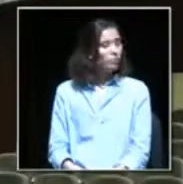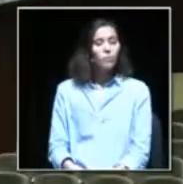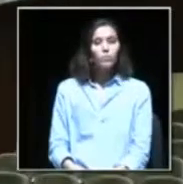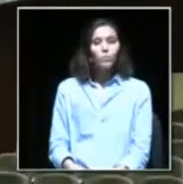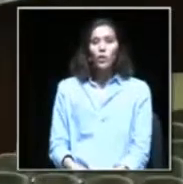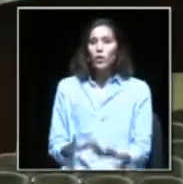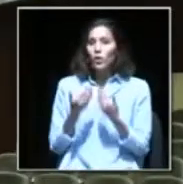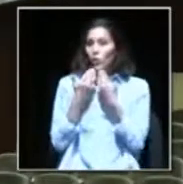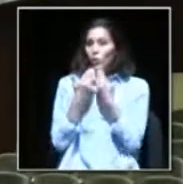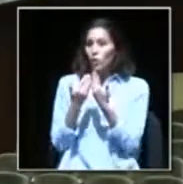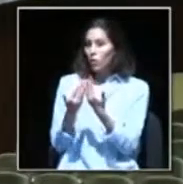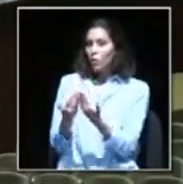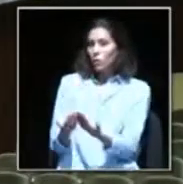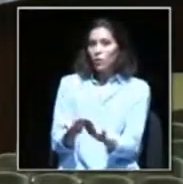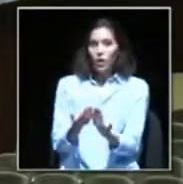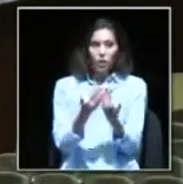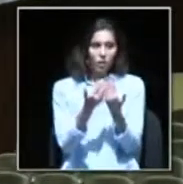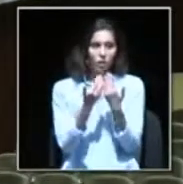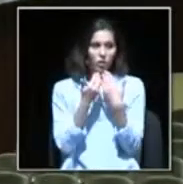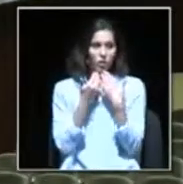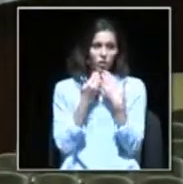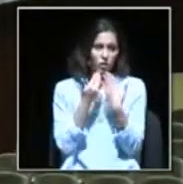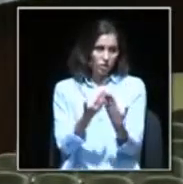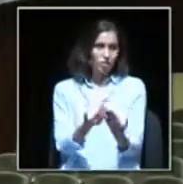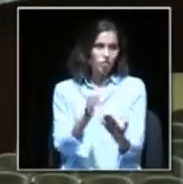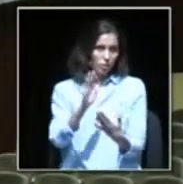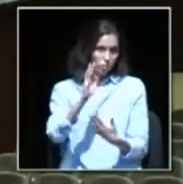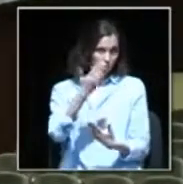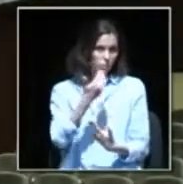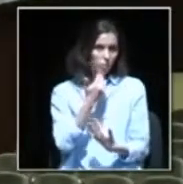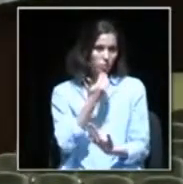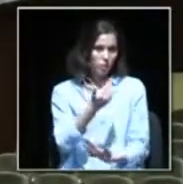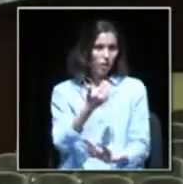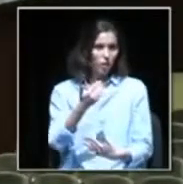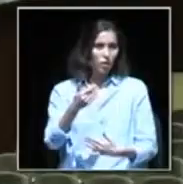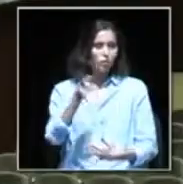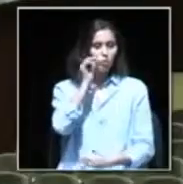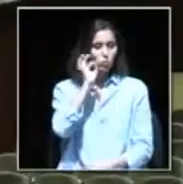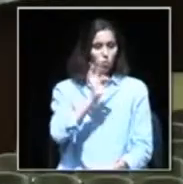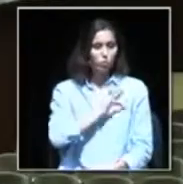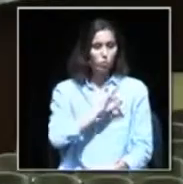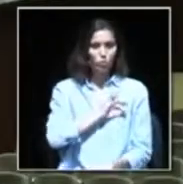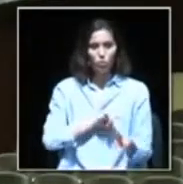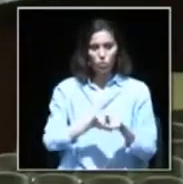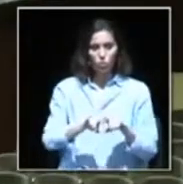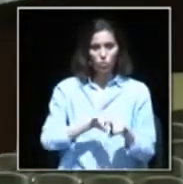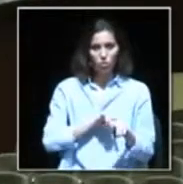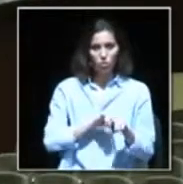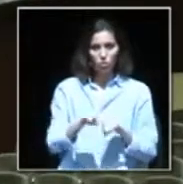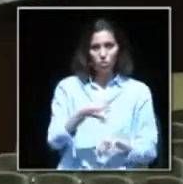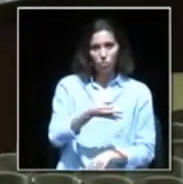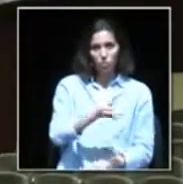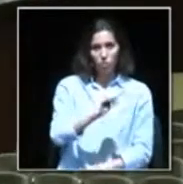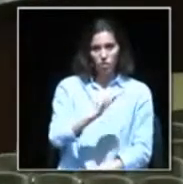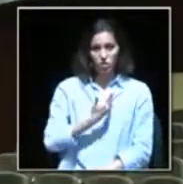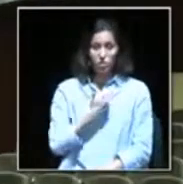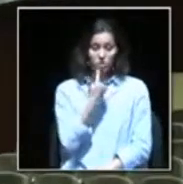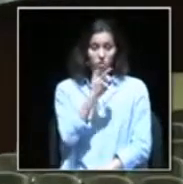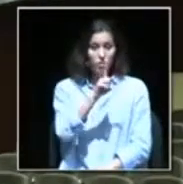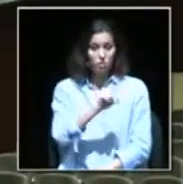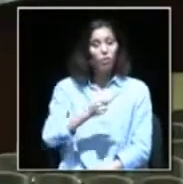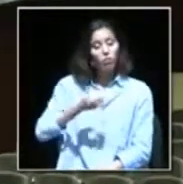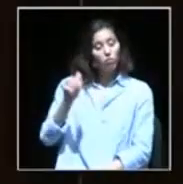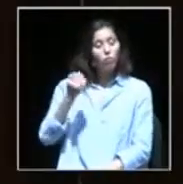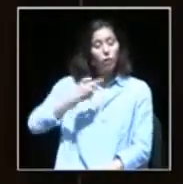Muito obrigada. Em primeiro lugar, queria agradecer a intervenção do Sr. Deputado do PSD e dizer também que consideramos